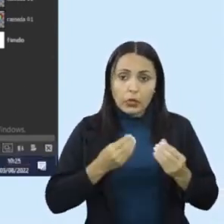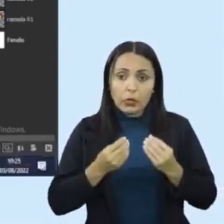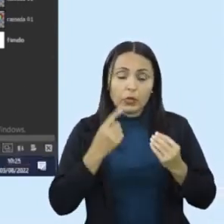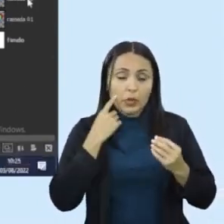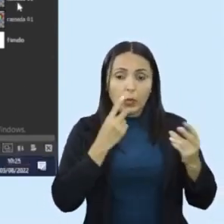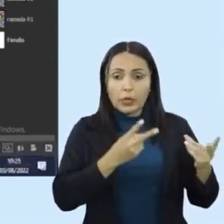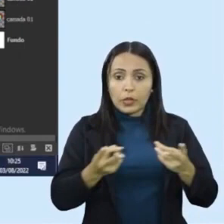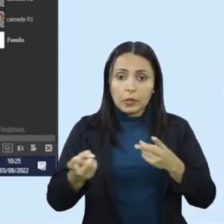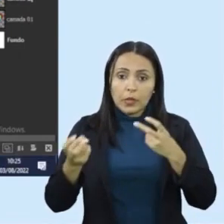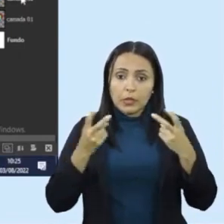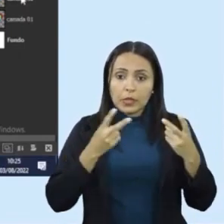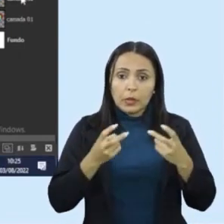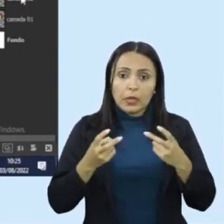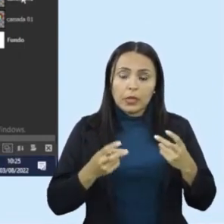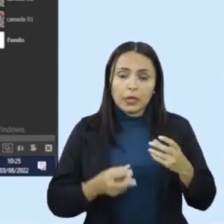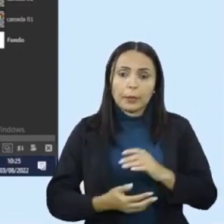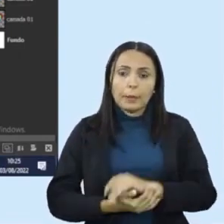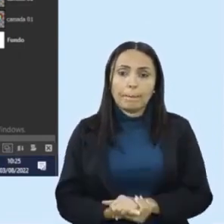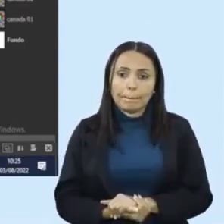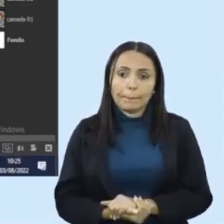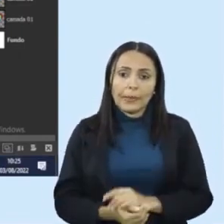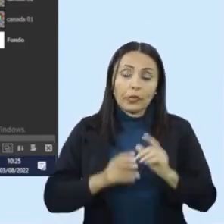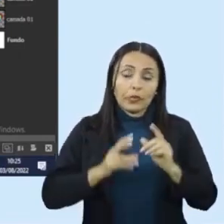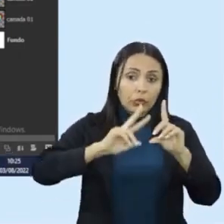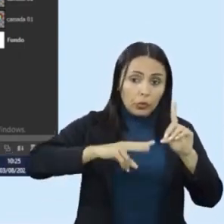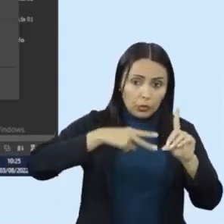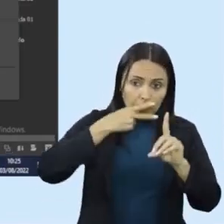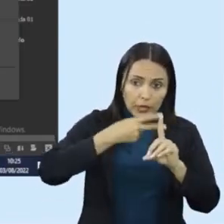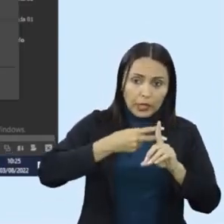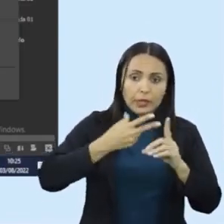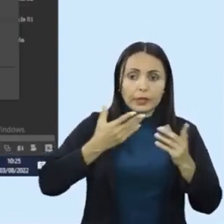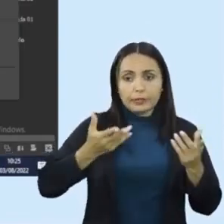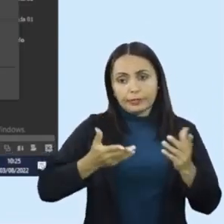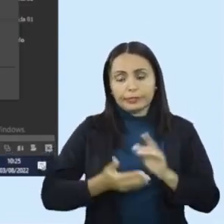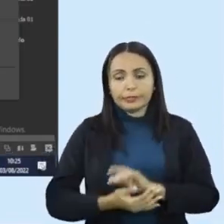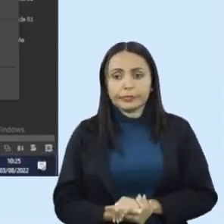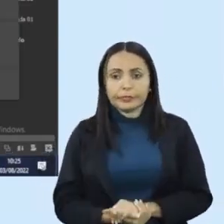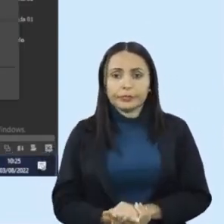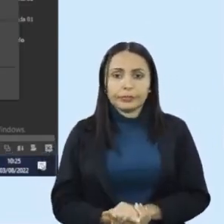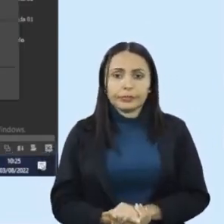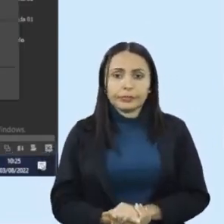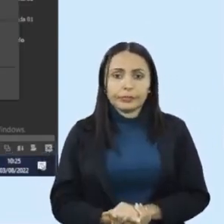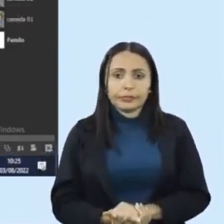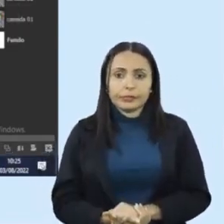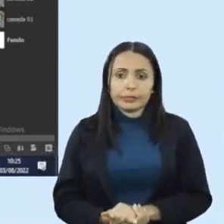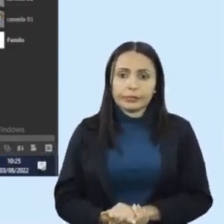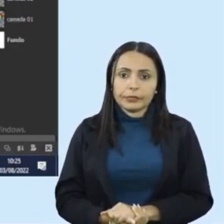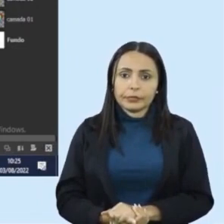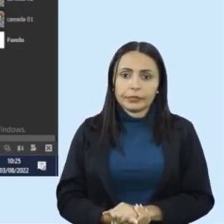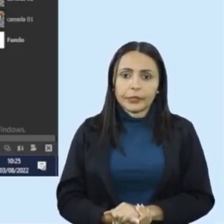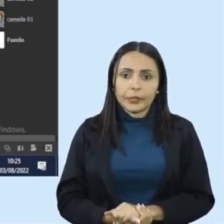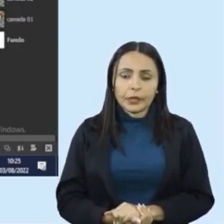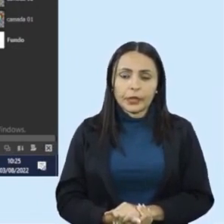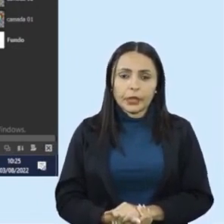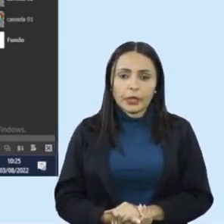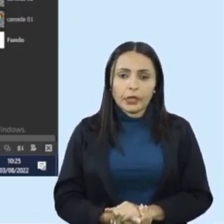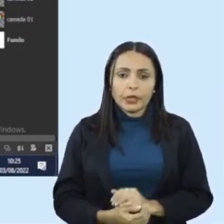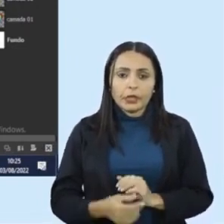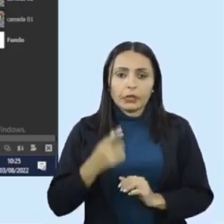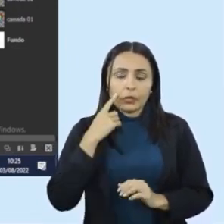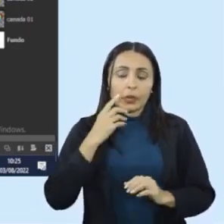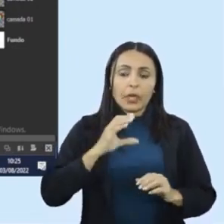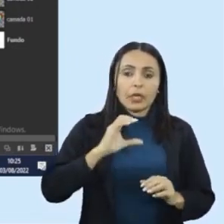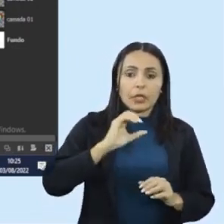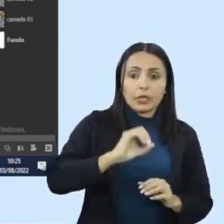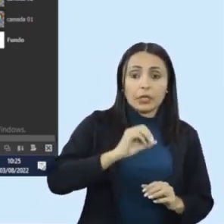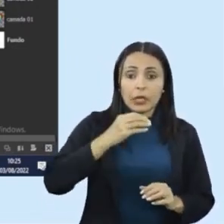você pode perceber, realmente a camada ela foi duplicada, foi feita uma cópia. Eu vou aqui só alterar esse nome para